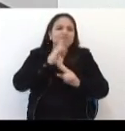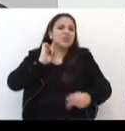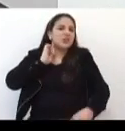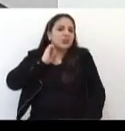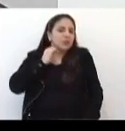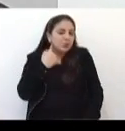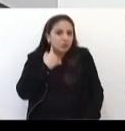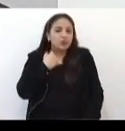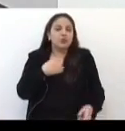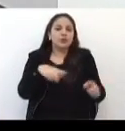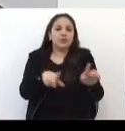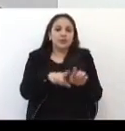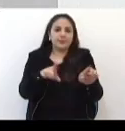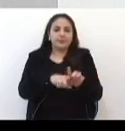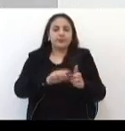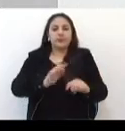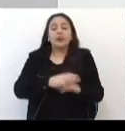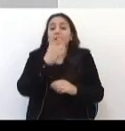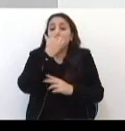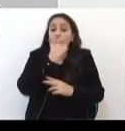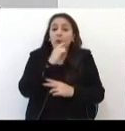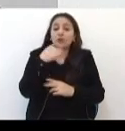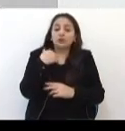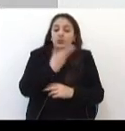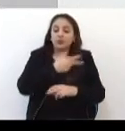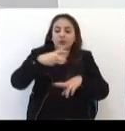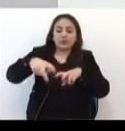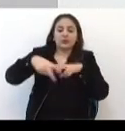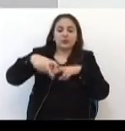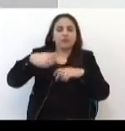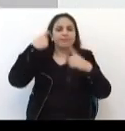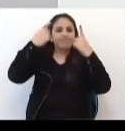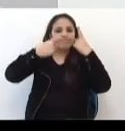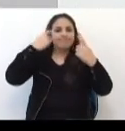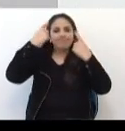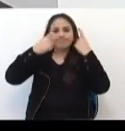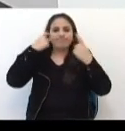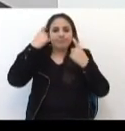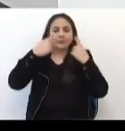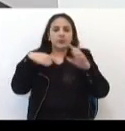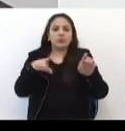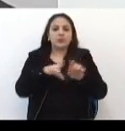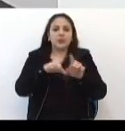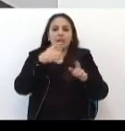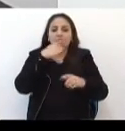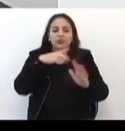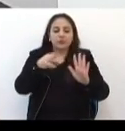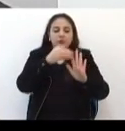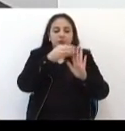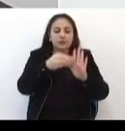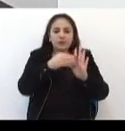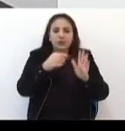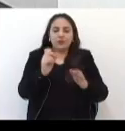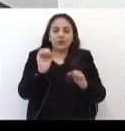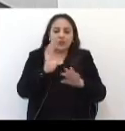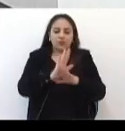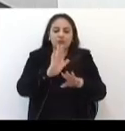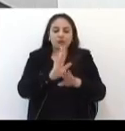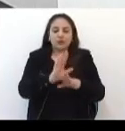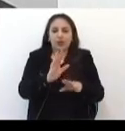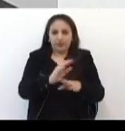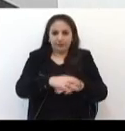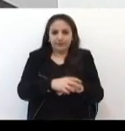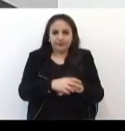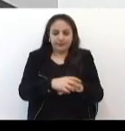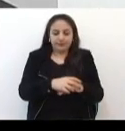a foligem que vai sair ali. Então os agricultores estão muito preocupados e essa moção de fato ela vai ajudar neste sentido,